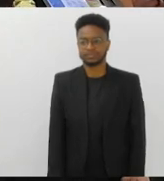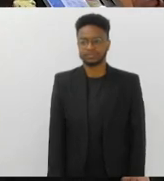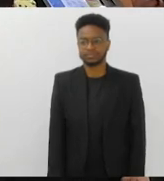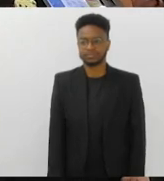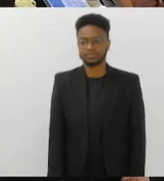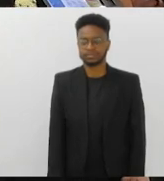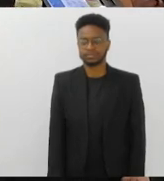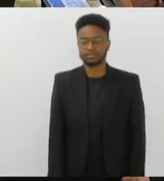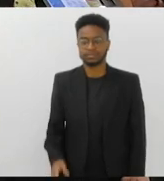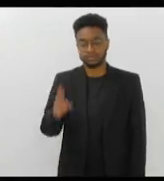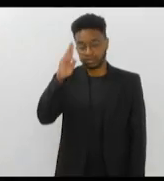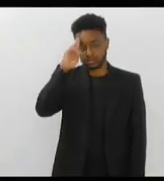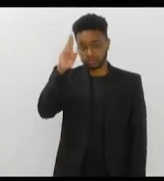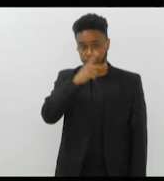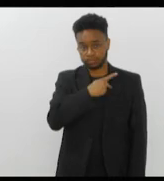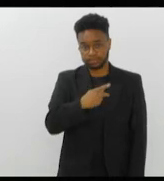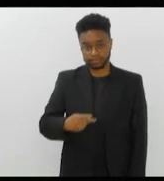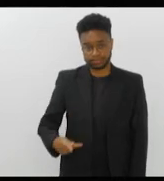Senhor presidente,